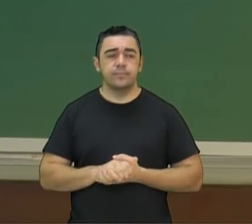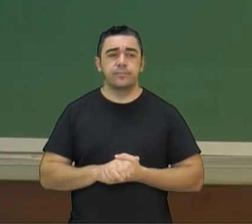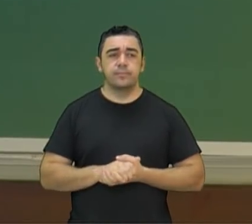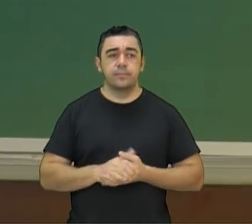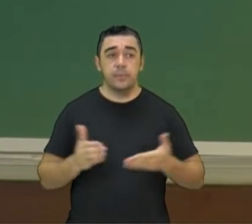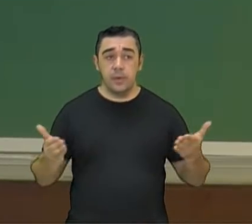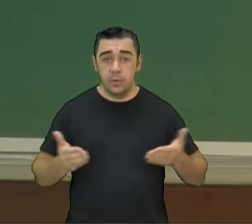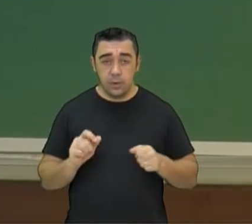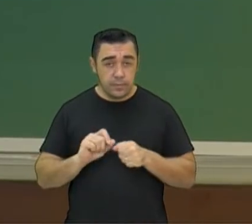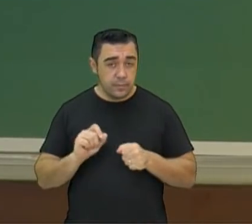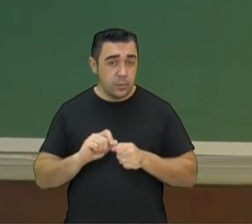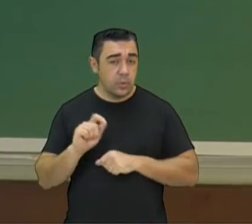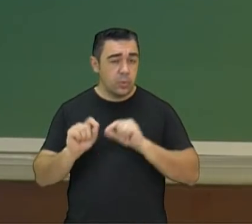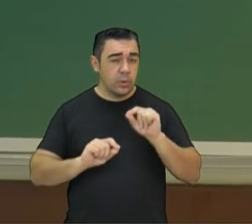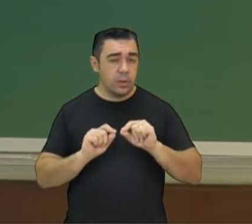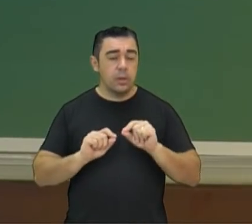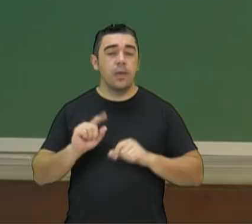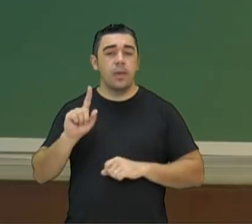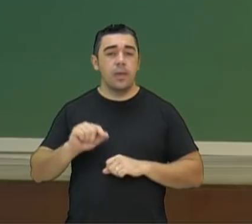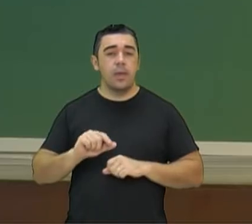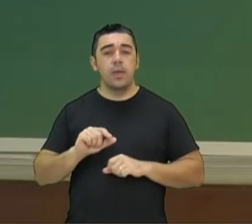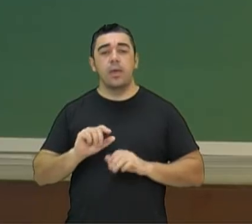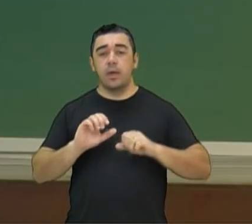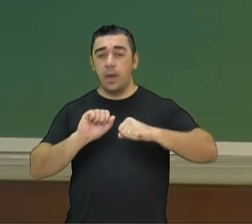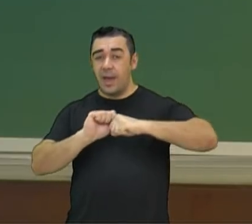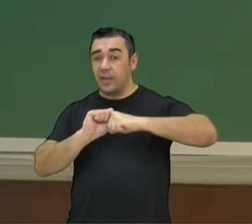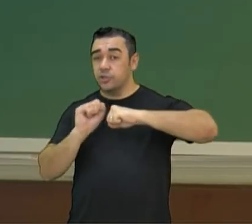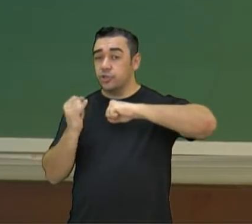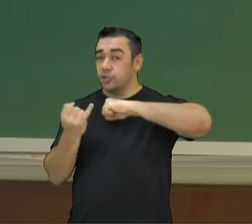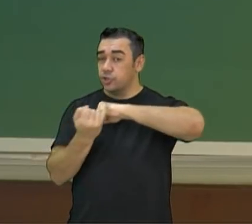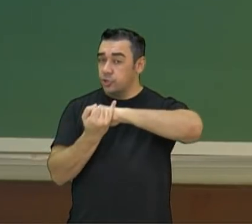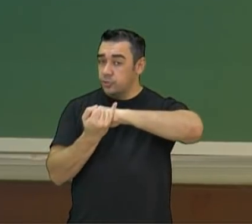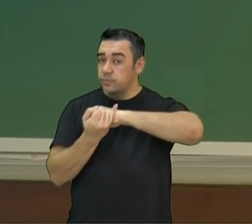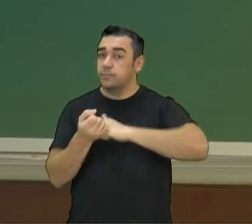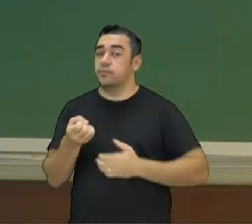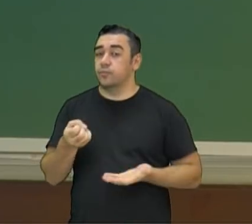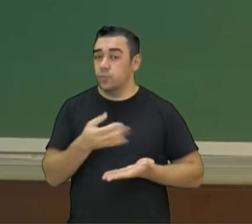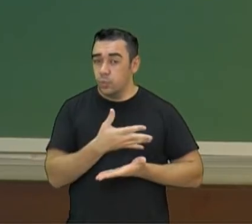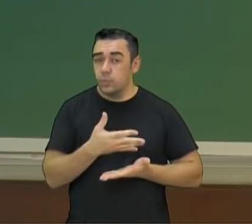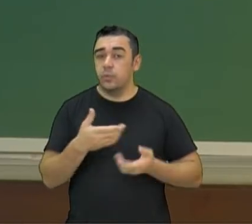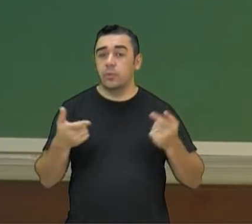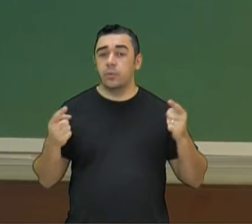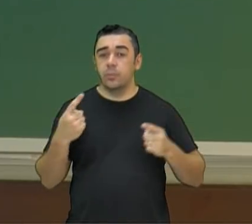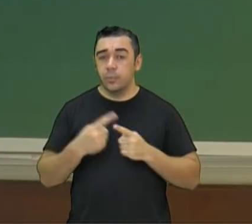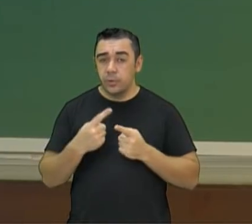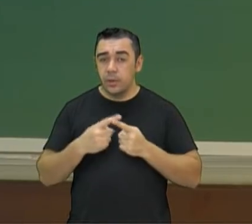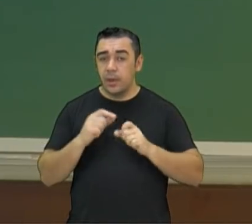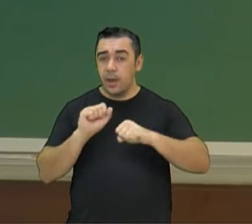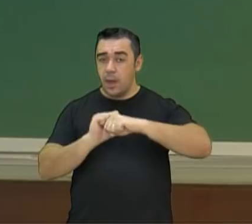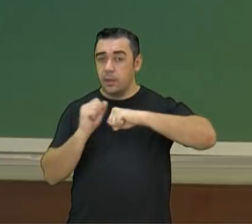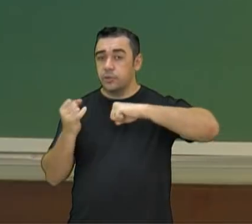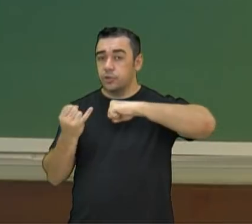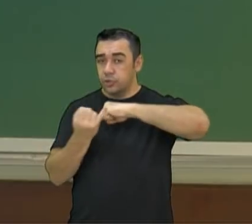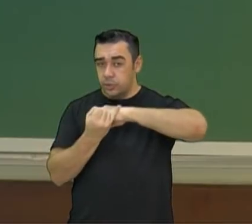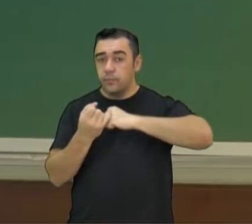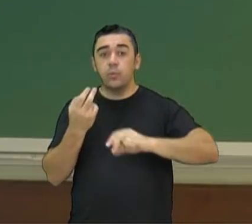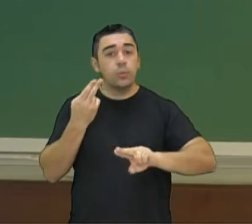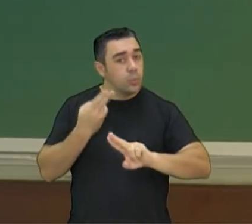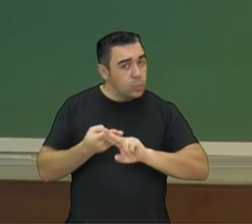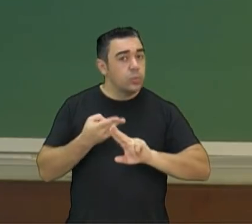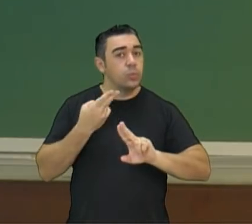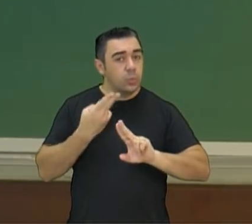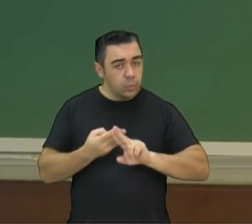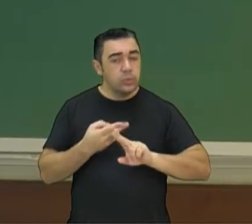a gente vai trabalhar um pouquinho o conceito de adjetivo novamente, certo? Por quê? Porque os adjetivos são muito utilizados nas resenhas